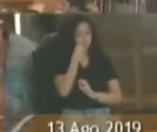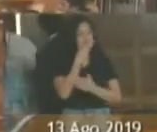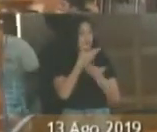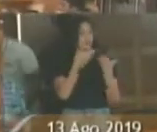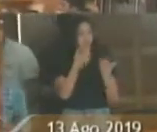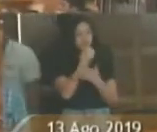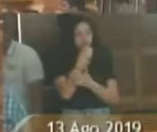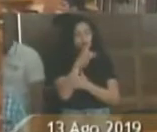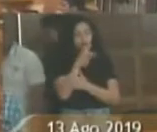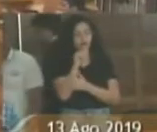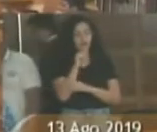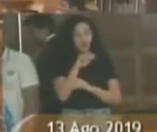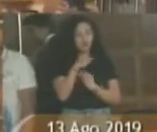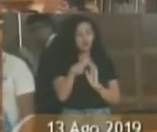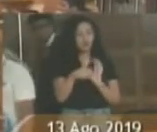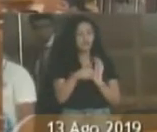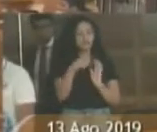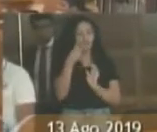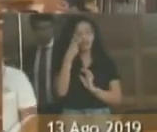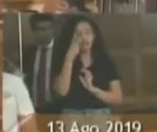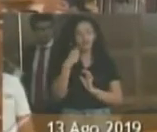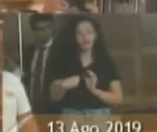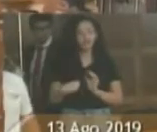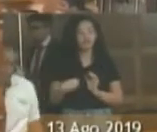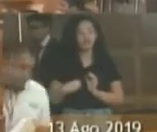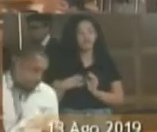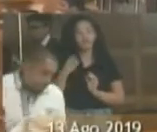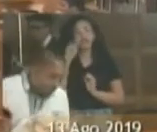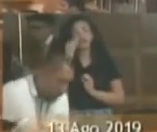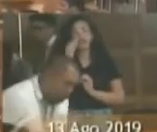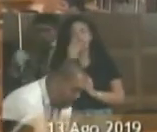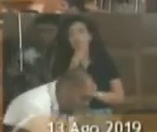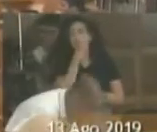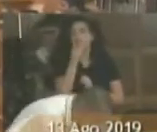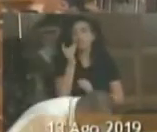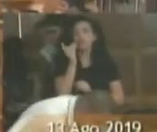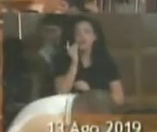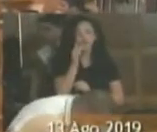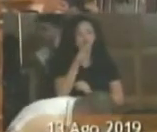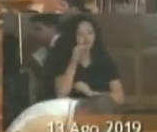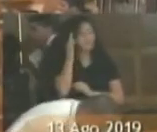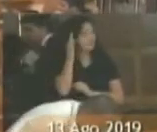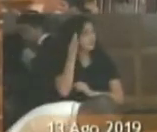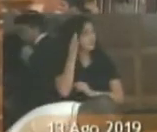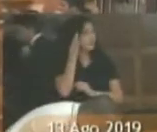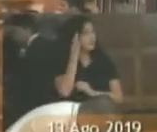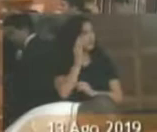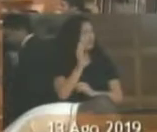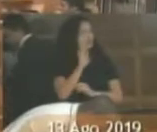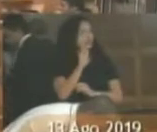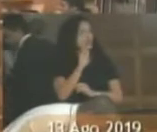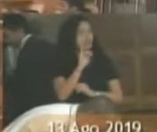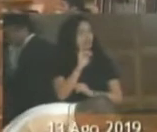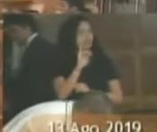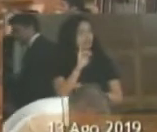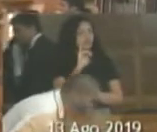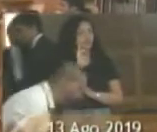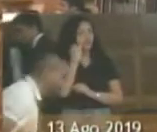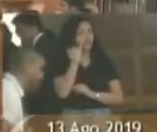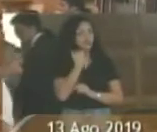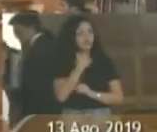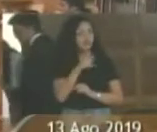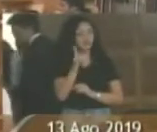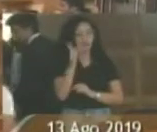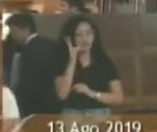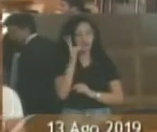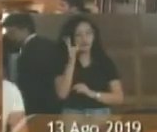dia a todos. Vereadores presentes, candidato social, Claudinho, Dedé da Loteria, Flavinho Araújo, Jane Veiga, Léo Marmoraria,